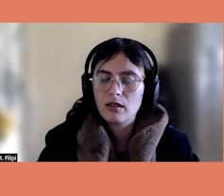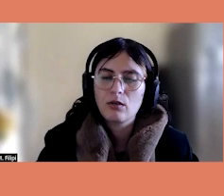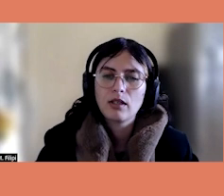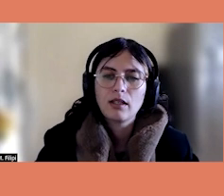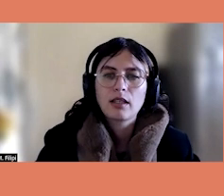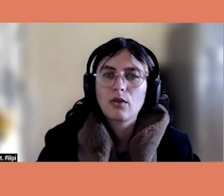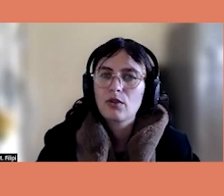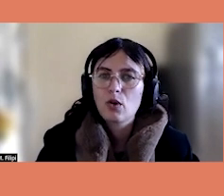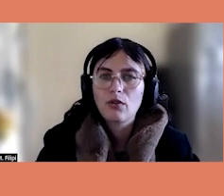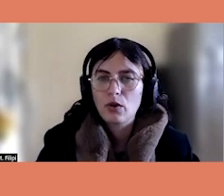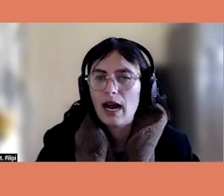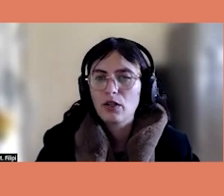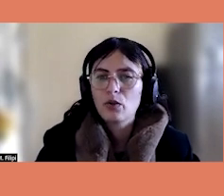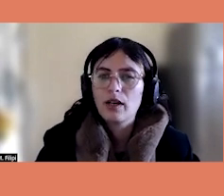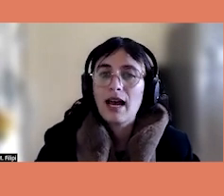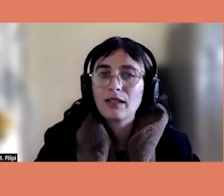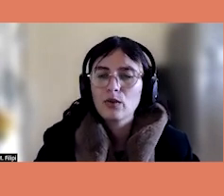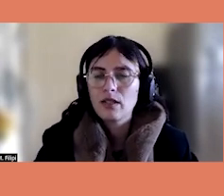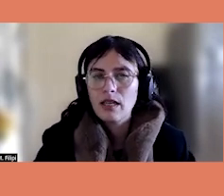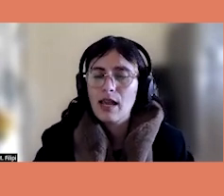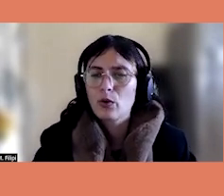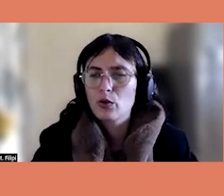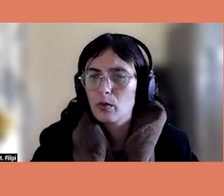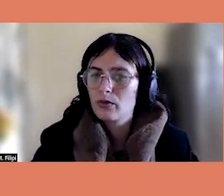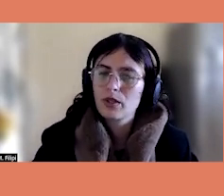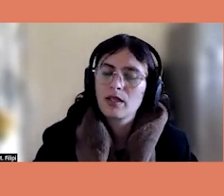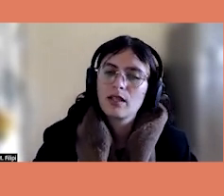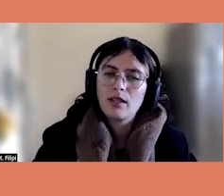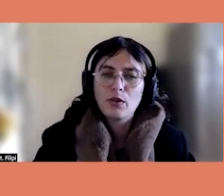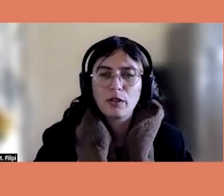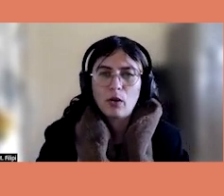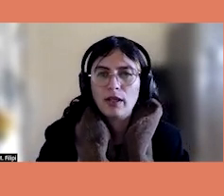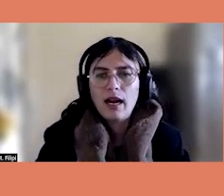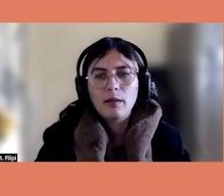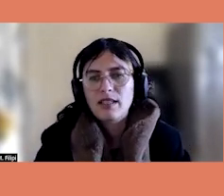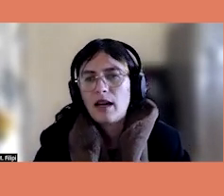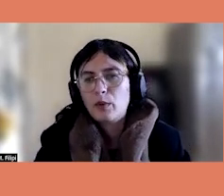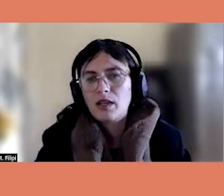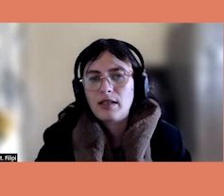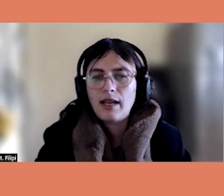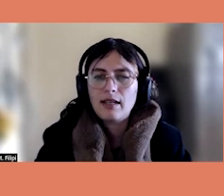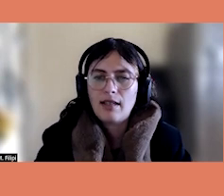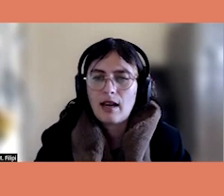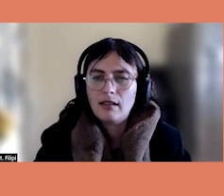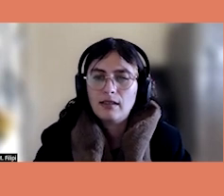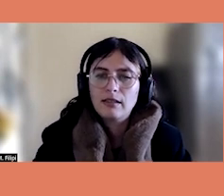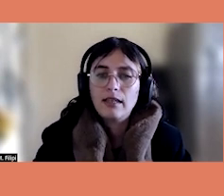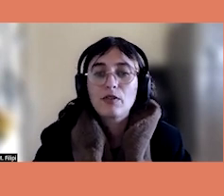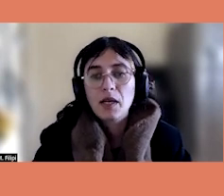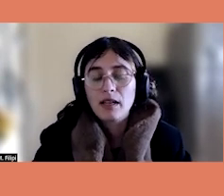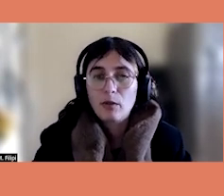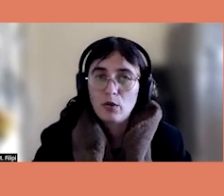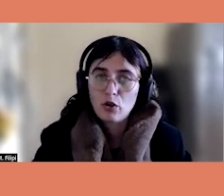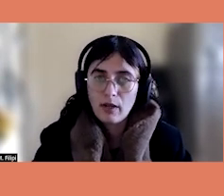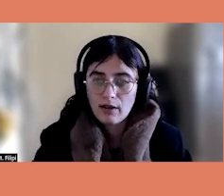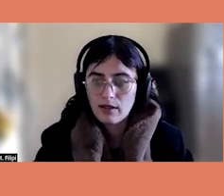ferramentas, então, que envolve software, hardware, dados e recursos humanos, que é usado para coletar, armazenar, processar e analisar e